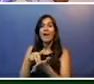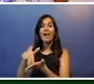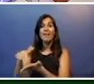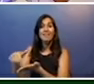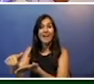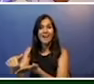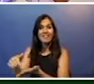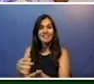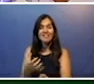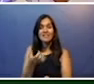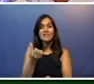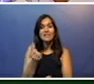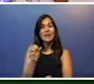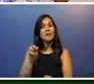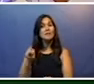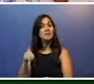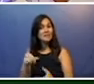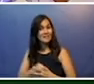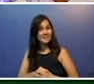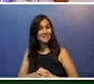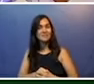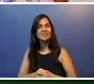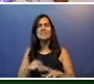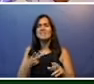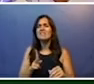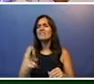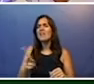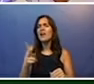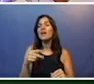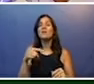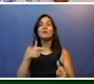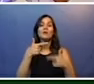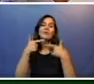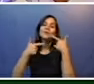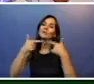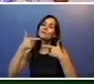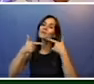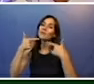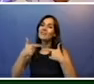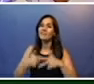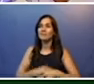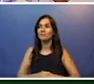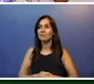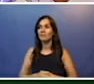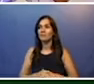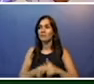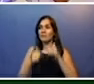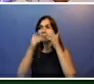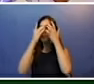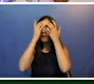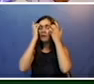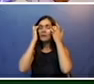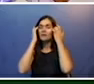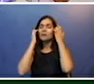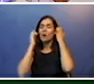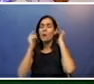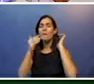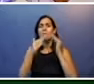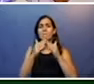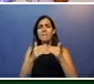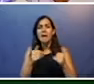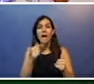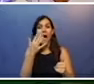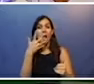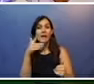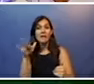6 milhas, sempre com um sorriso, pronto a abrir-se em riso. Então peça para a criança grifar no texto,